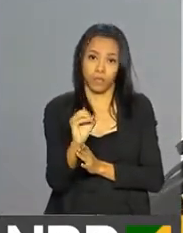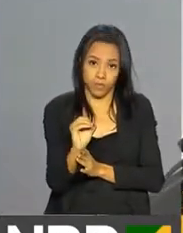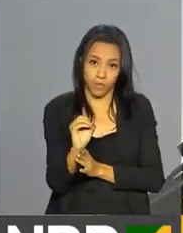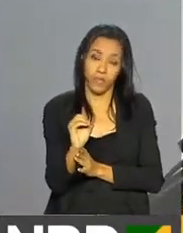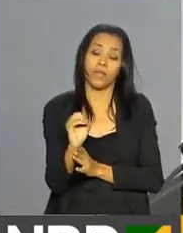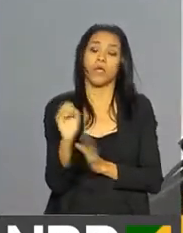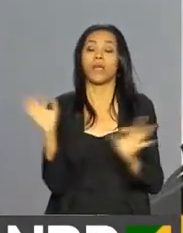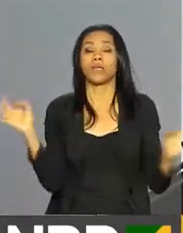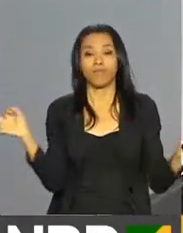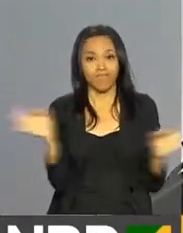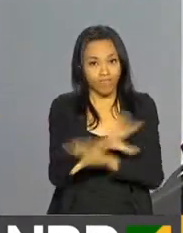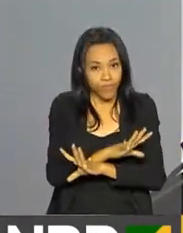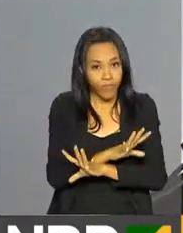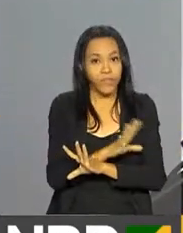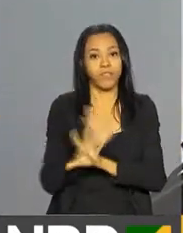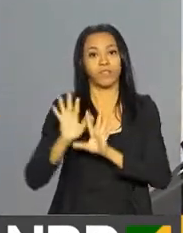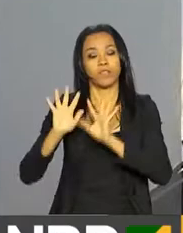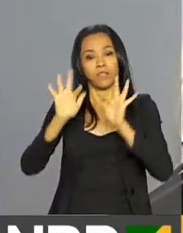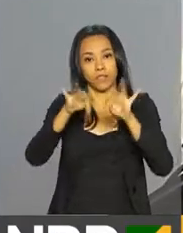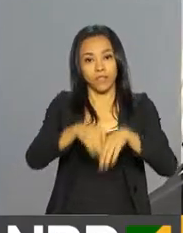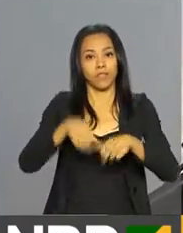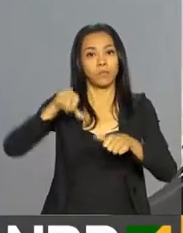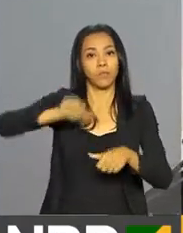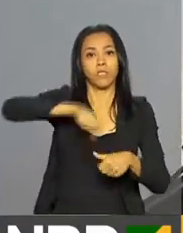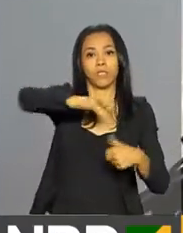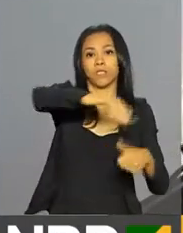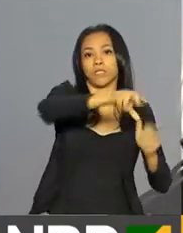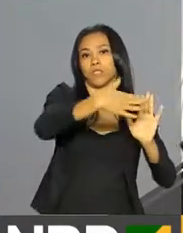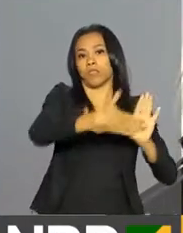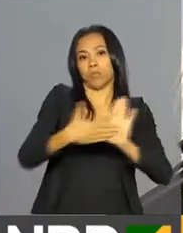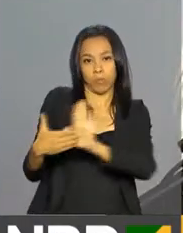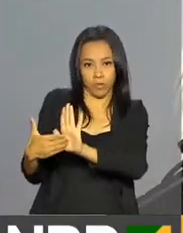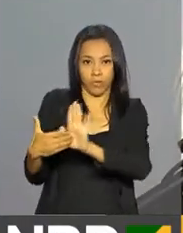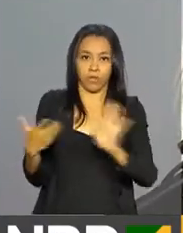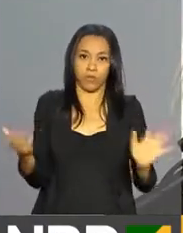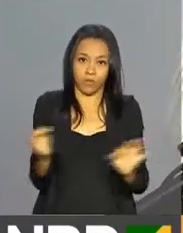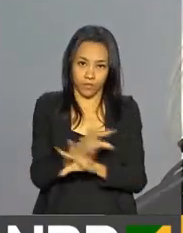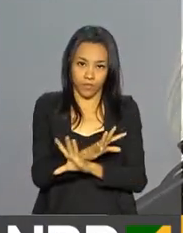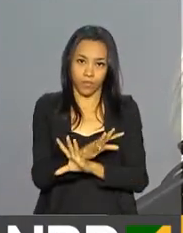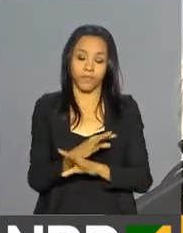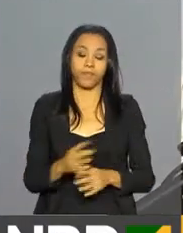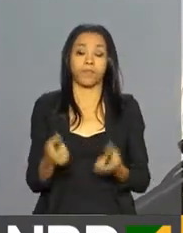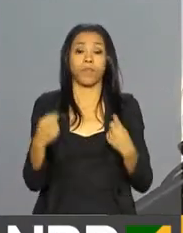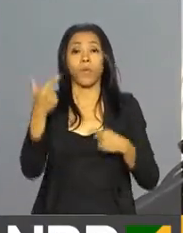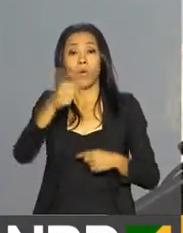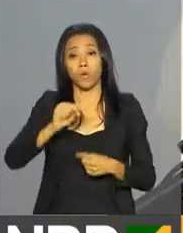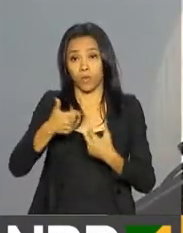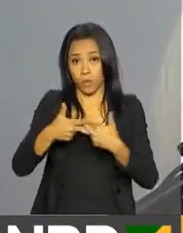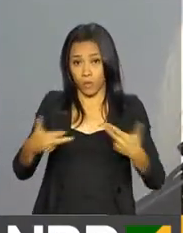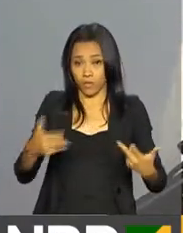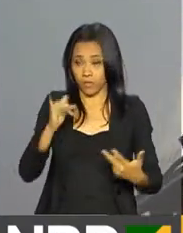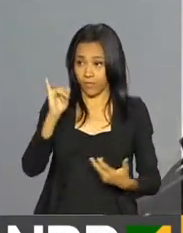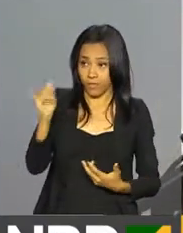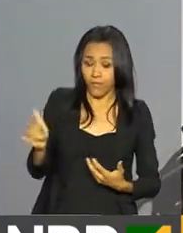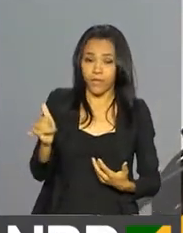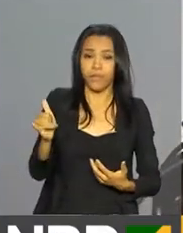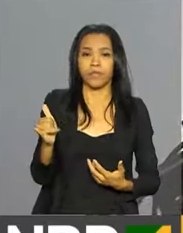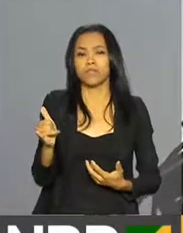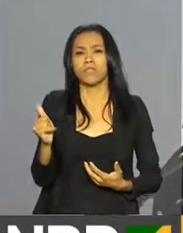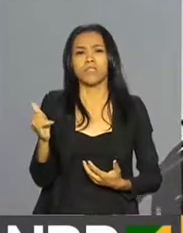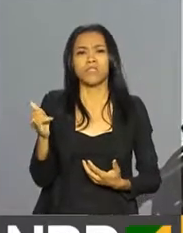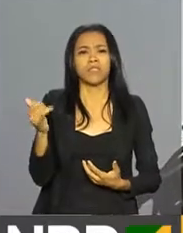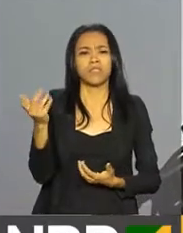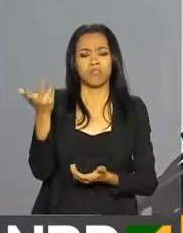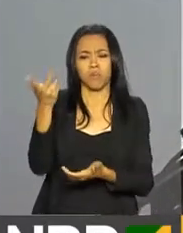reformista no país mas hoje especialmente hoje a invasão o que nós há nenhuma outra coisa curiosa a produzir 16 escreveu me